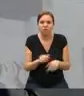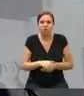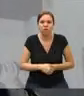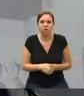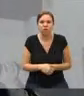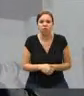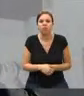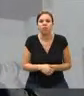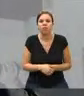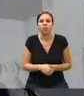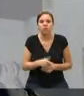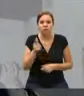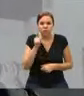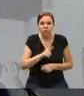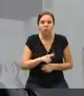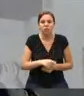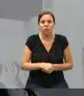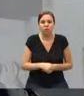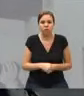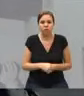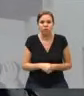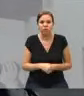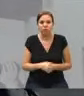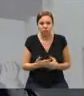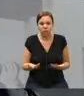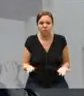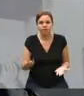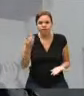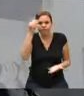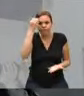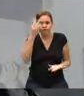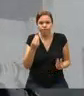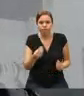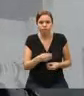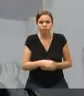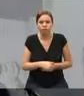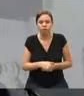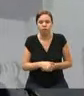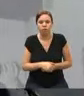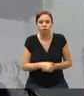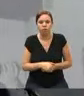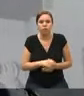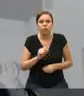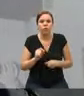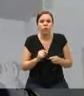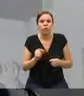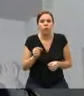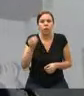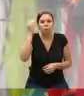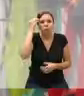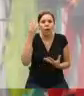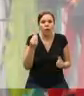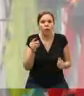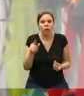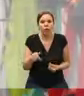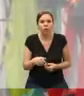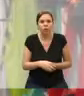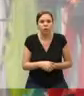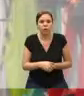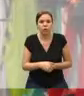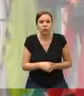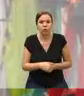E ele conseguiu, e assim, isso me marcou muito. E o que marca demais é exatamente